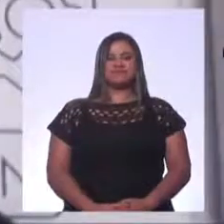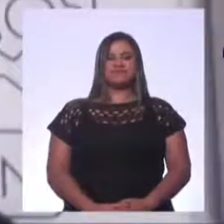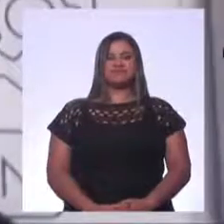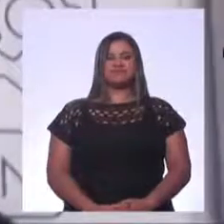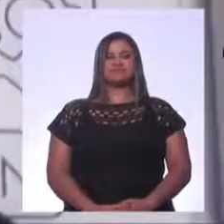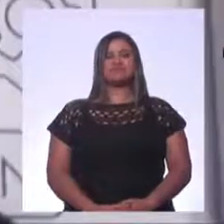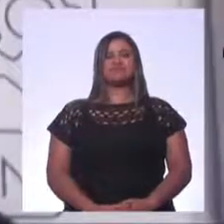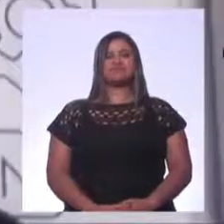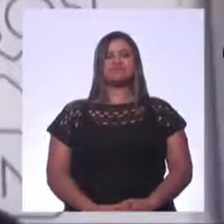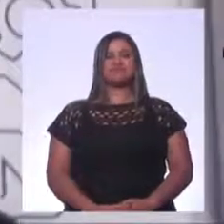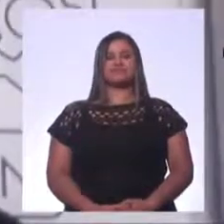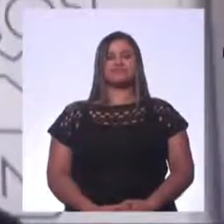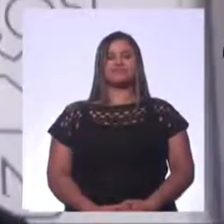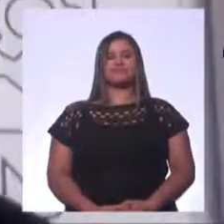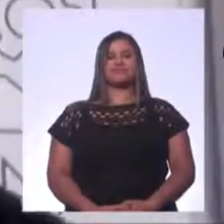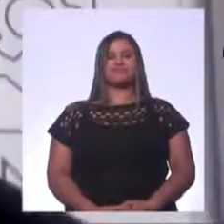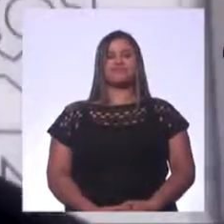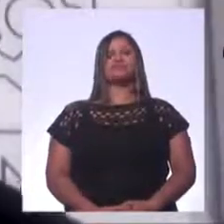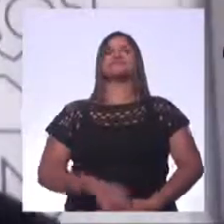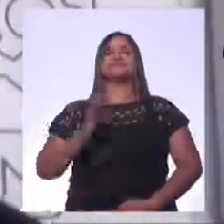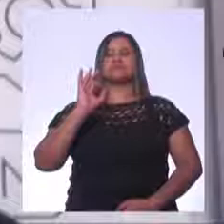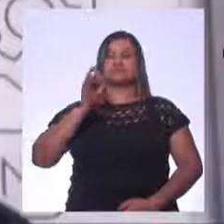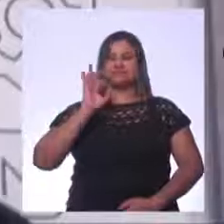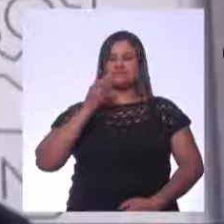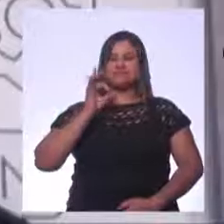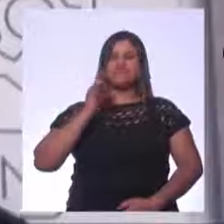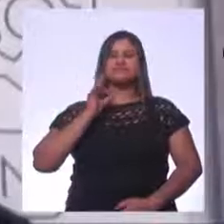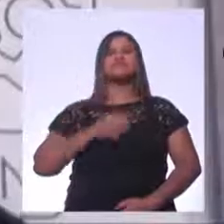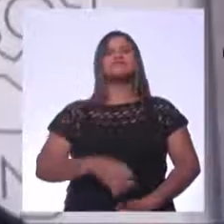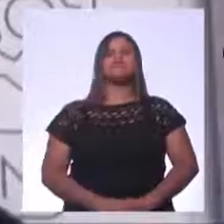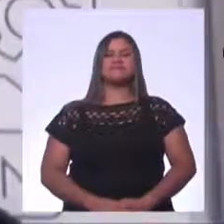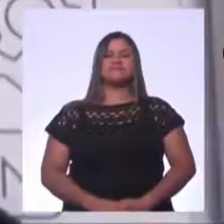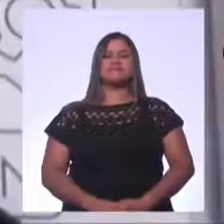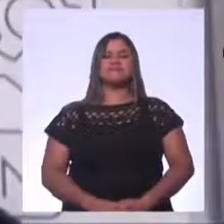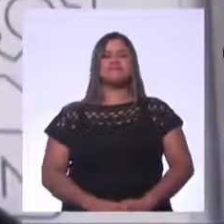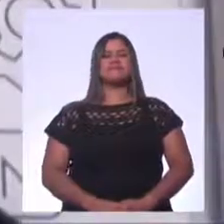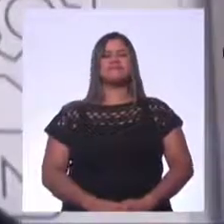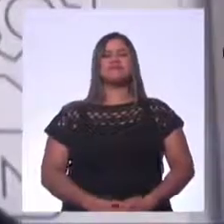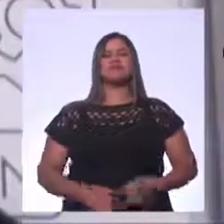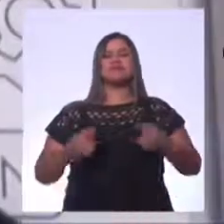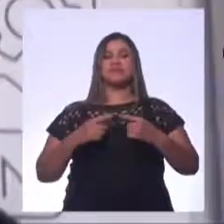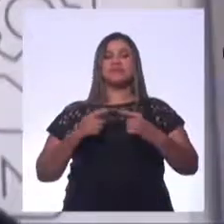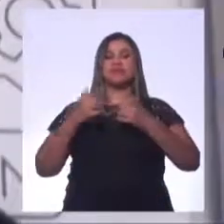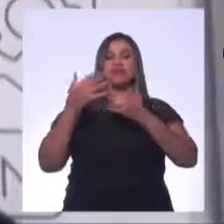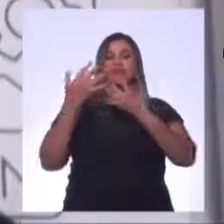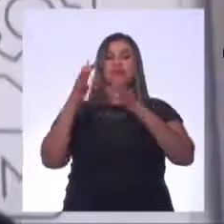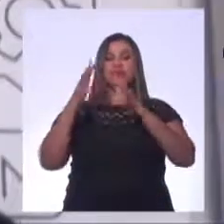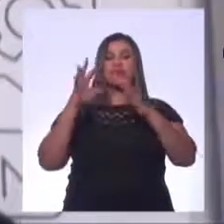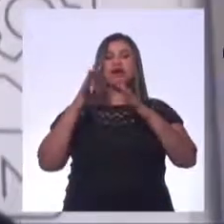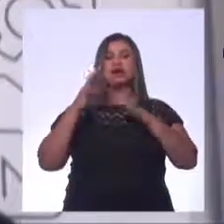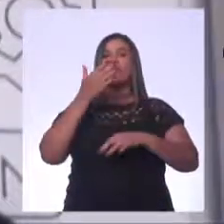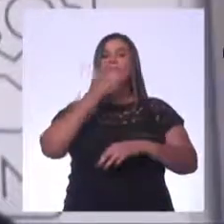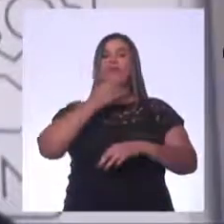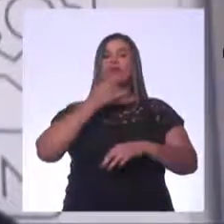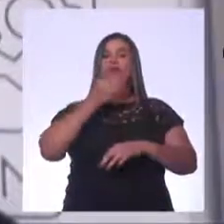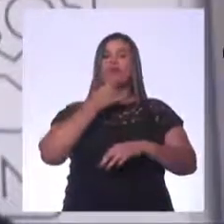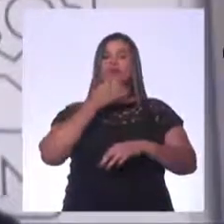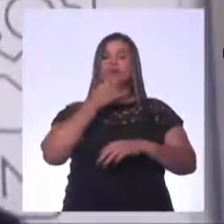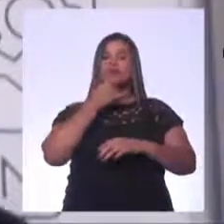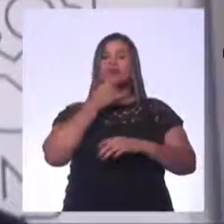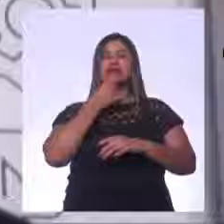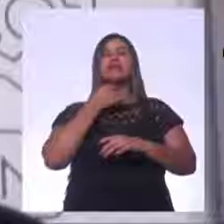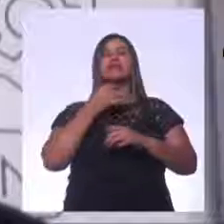Aqui vai ficar, realmente é isso mesmo, em homenagem ao físico Jean-Marie Ampère,